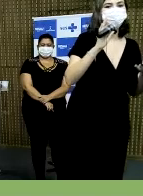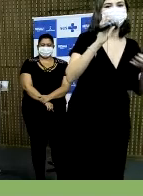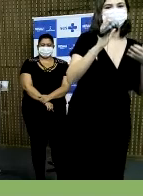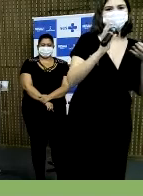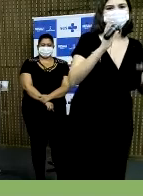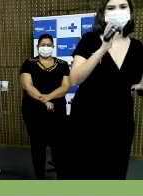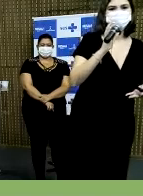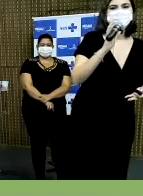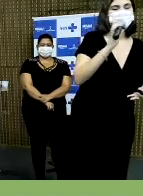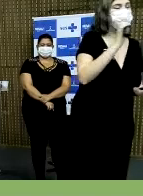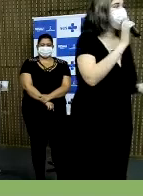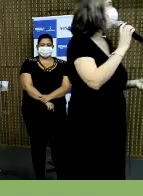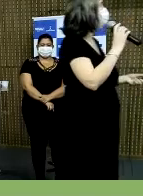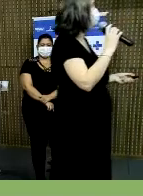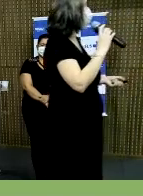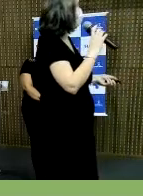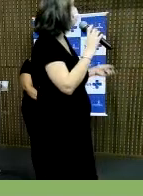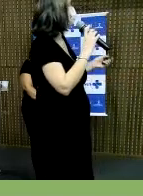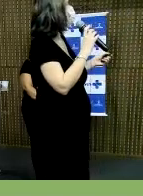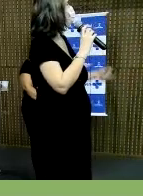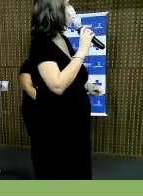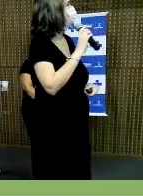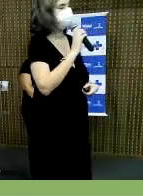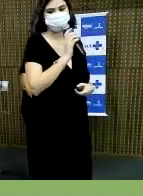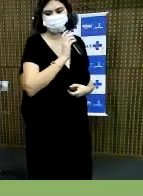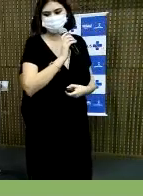dessas divergências que nós temos no nosso mapa.